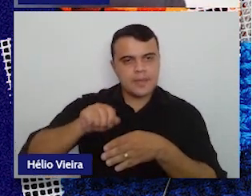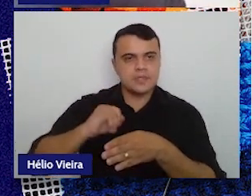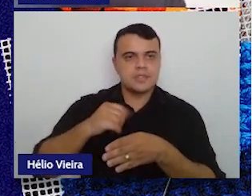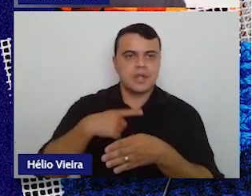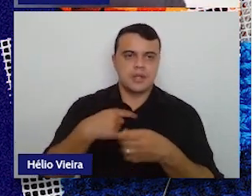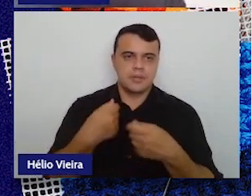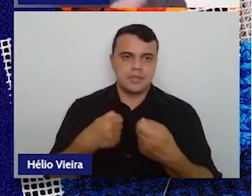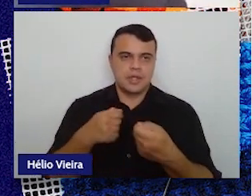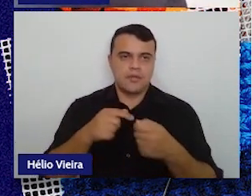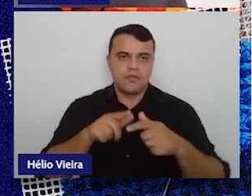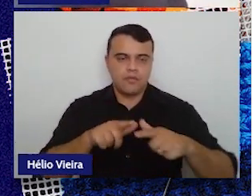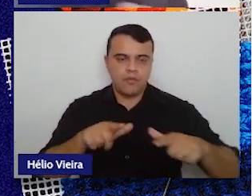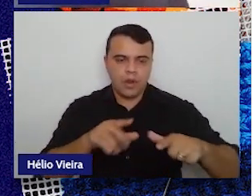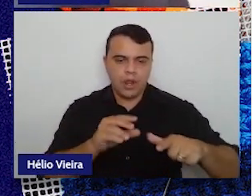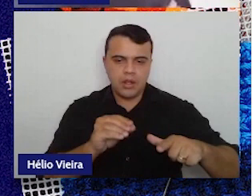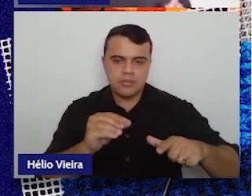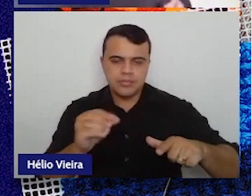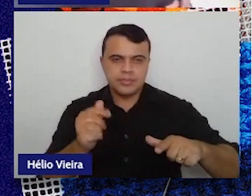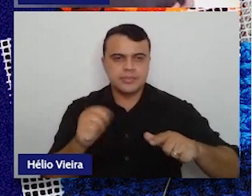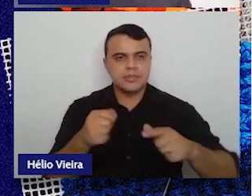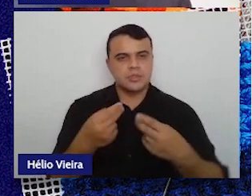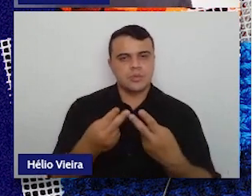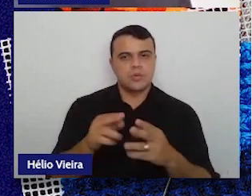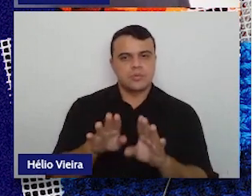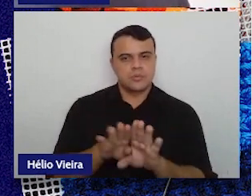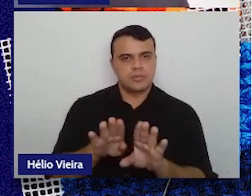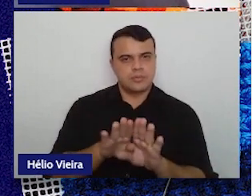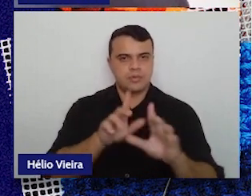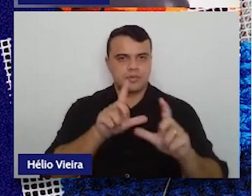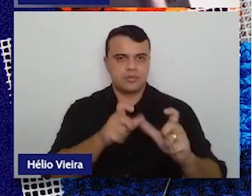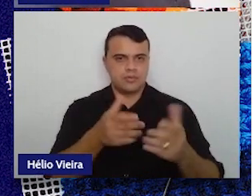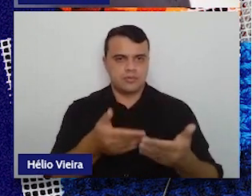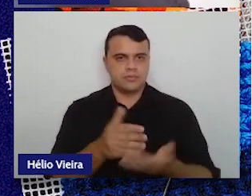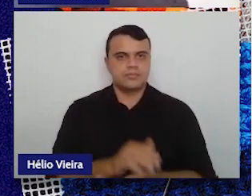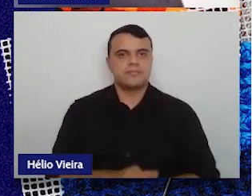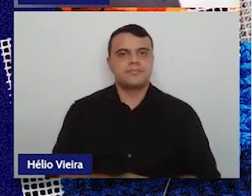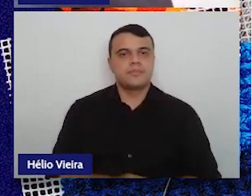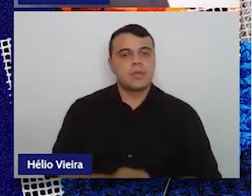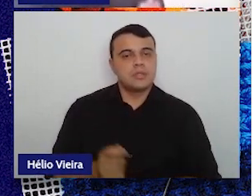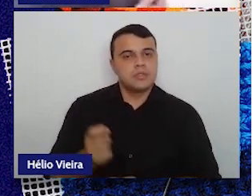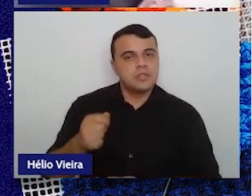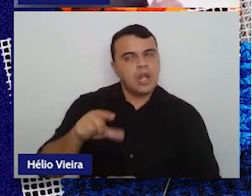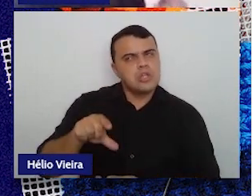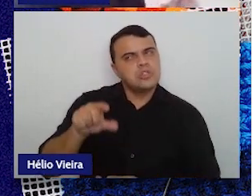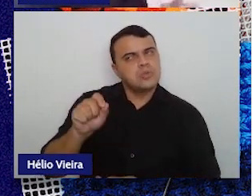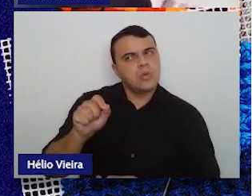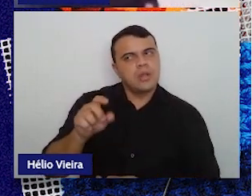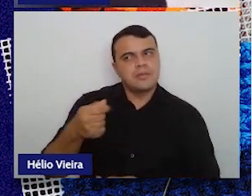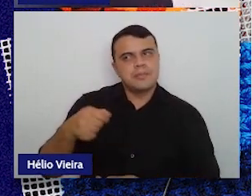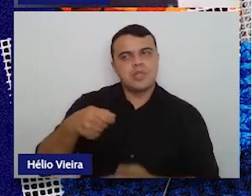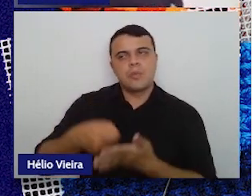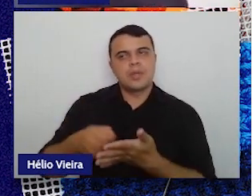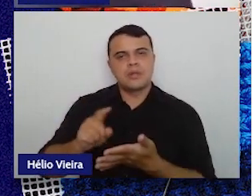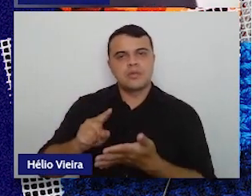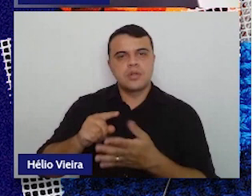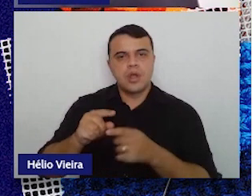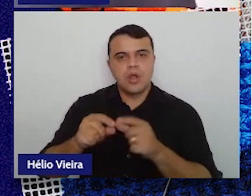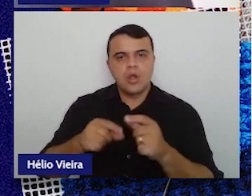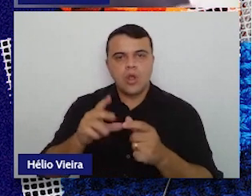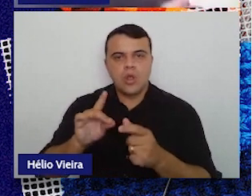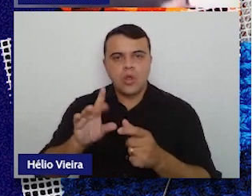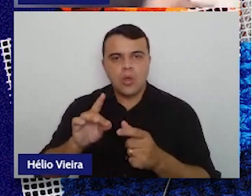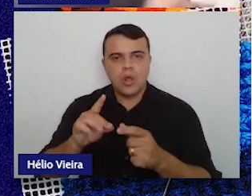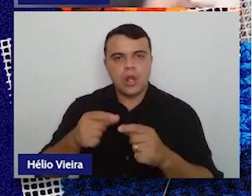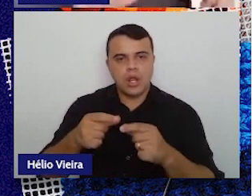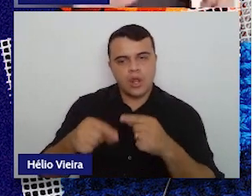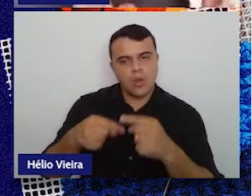essa folha para ela ficar como nessa foto. Eu coloquei como opcionais o rolinho, cola,